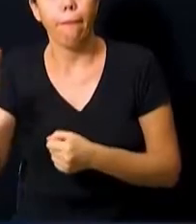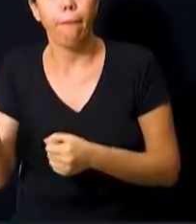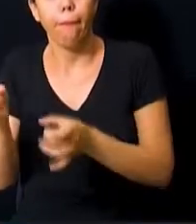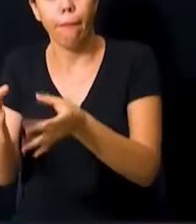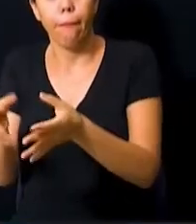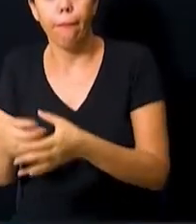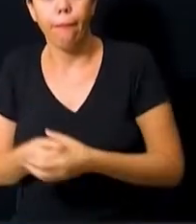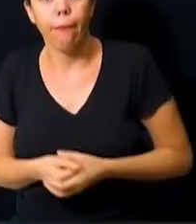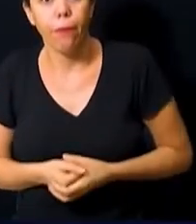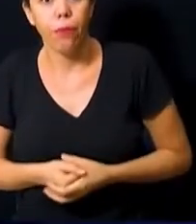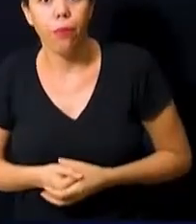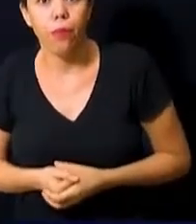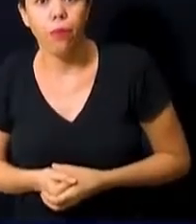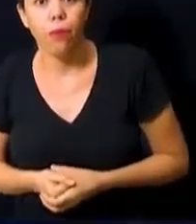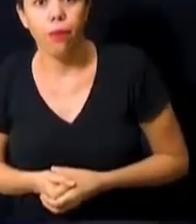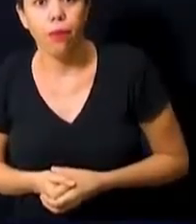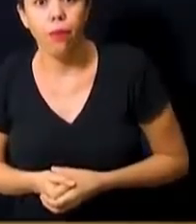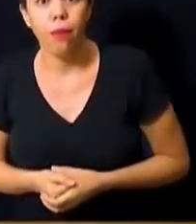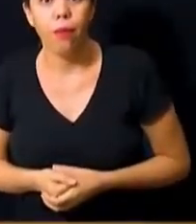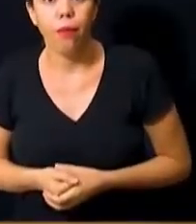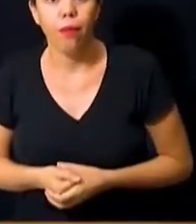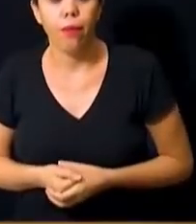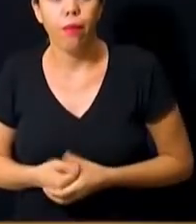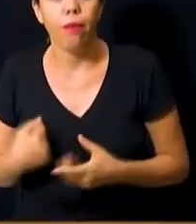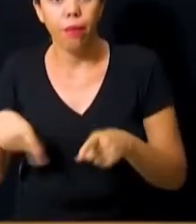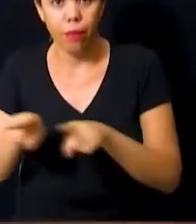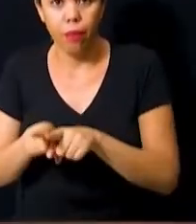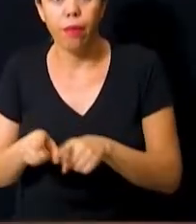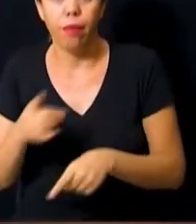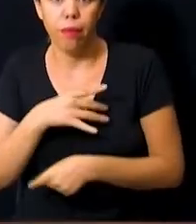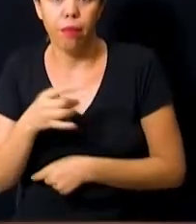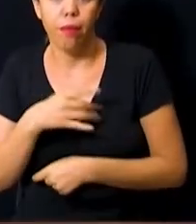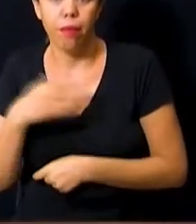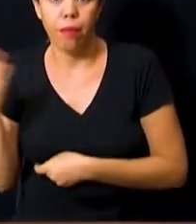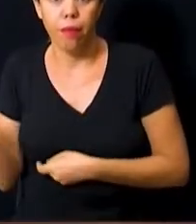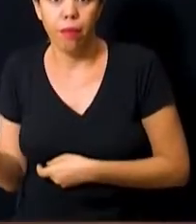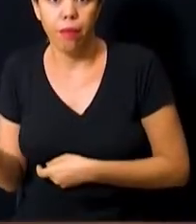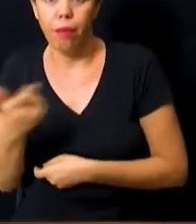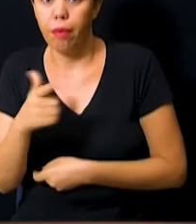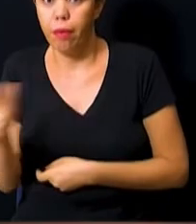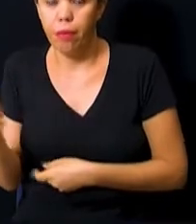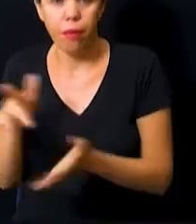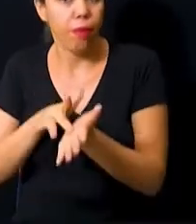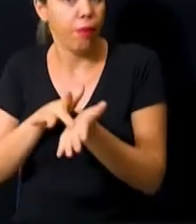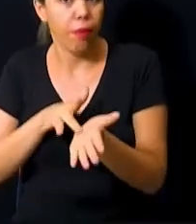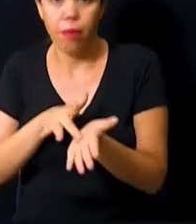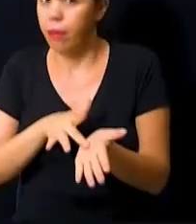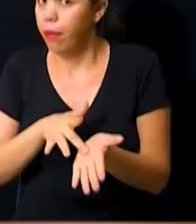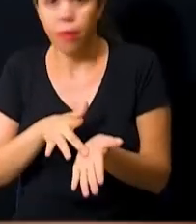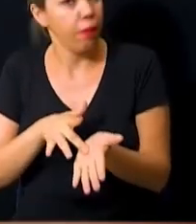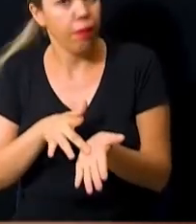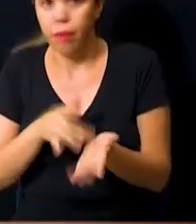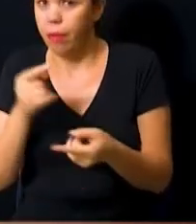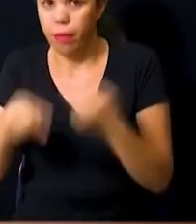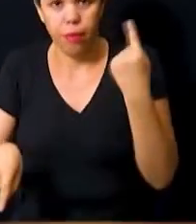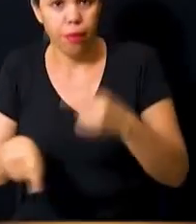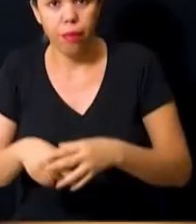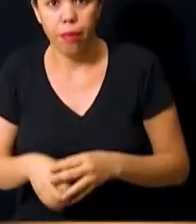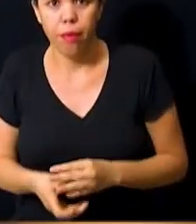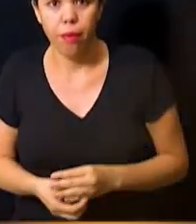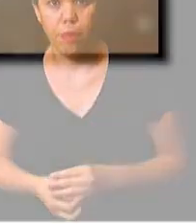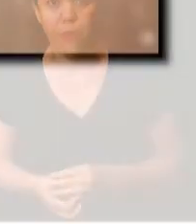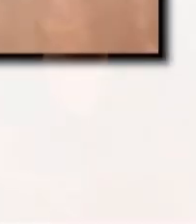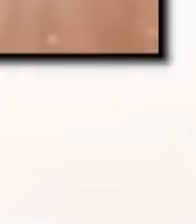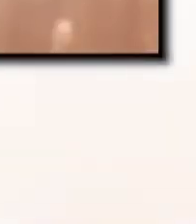pelo Bastian e te largar? Eu também teria medo. A gente não tem que fingir. Eu não me